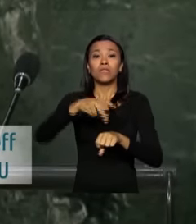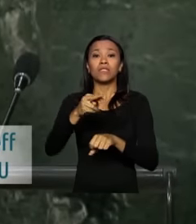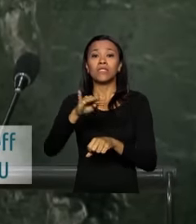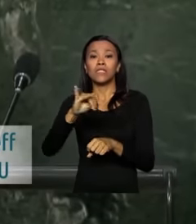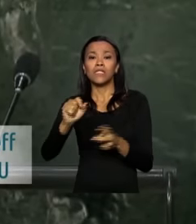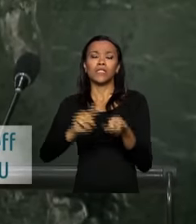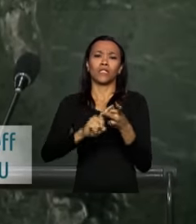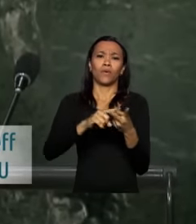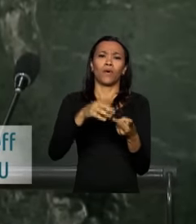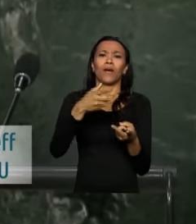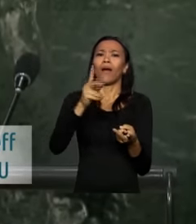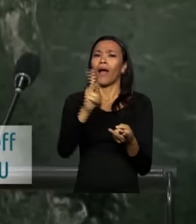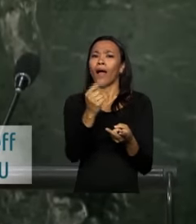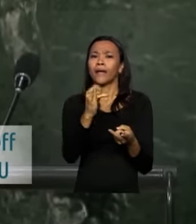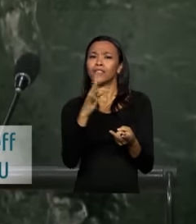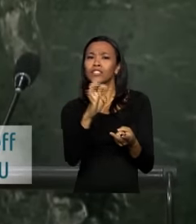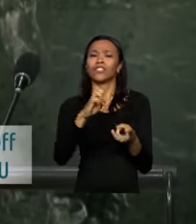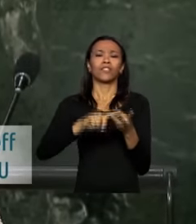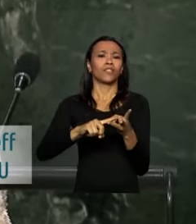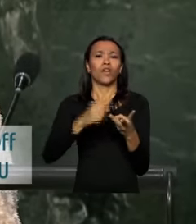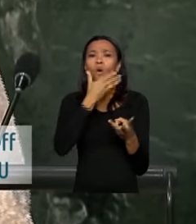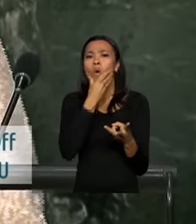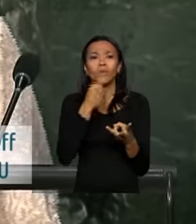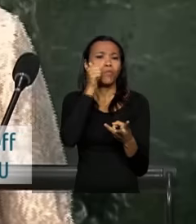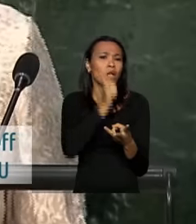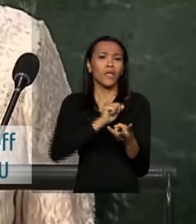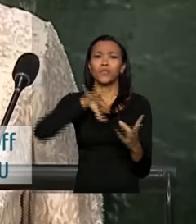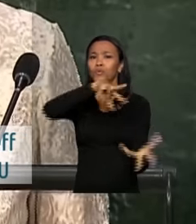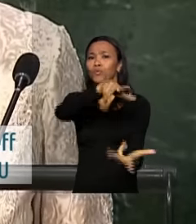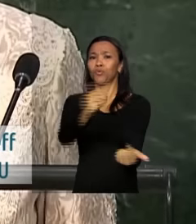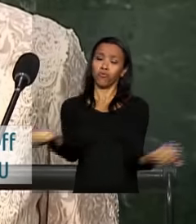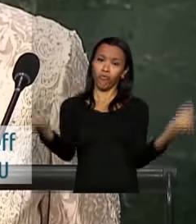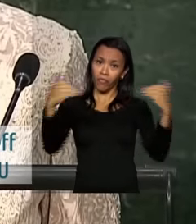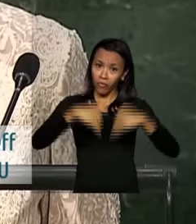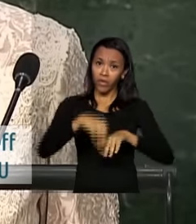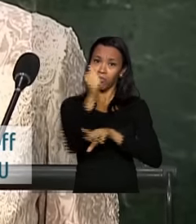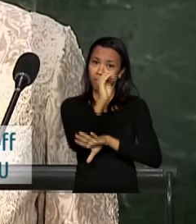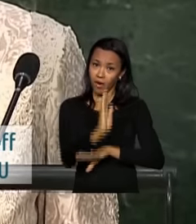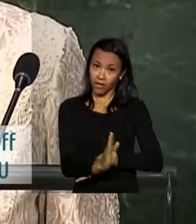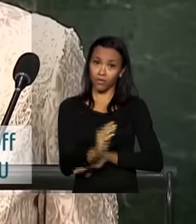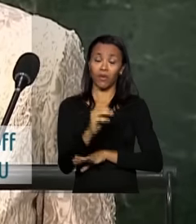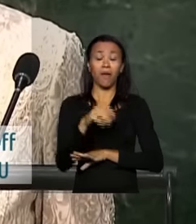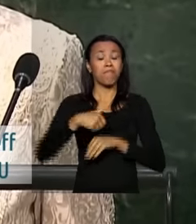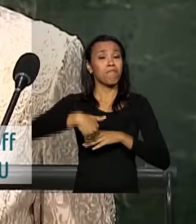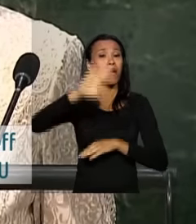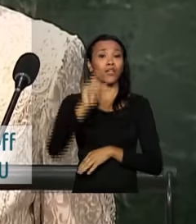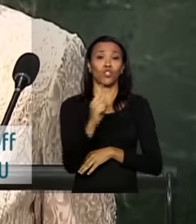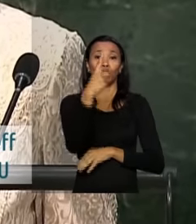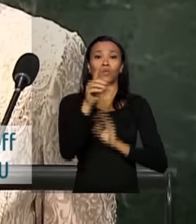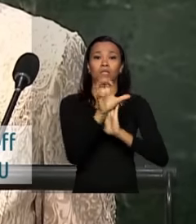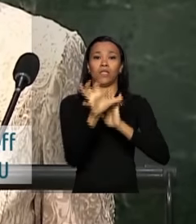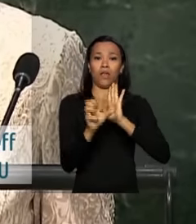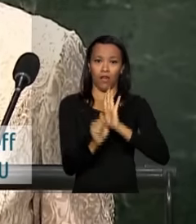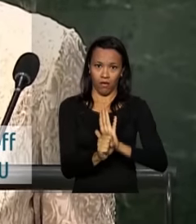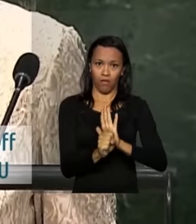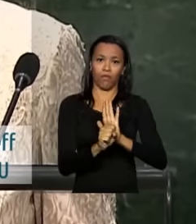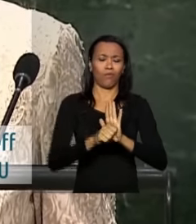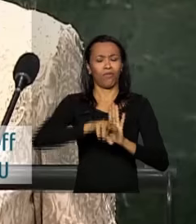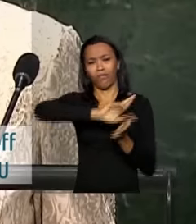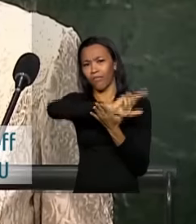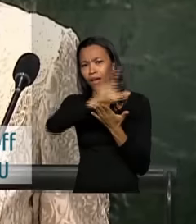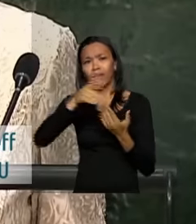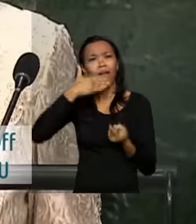homens e mulheres de todo o mundo, assim como abrigamos há mais de um século milhões de europeus, árabes